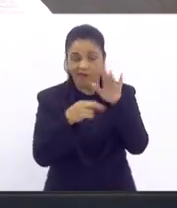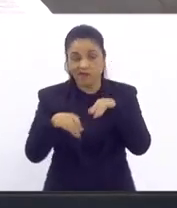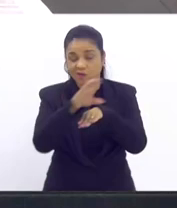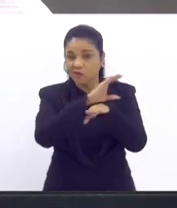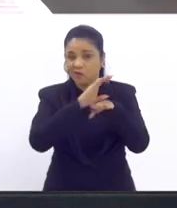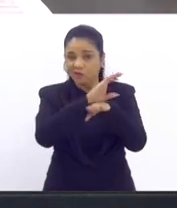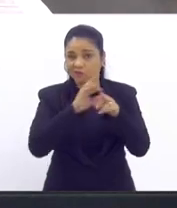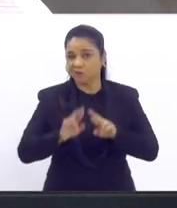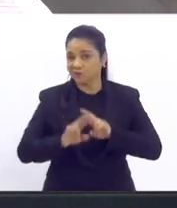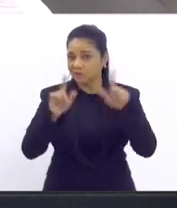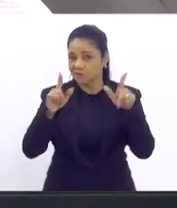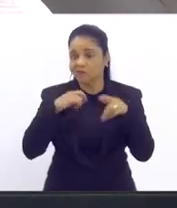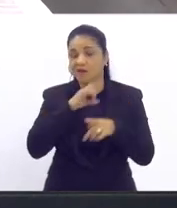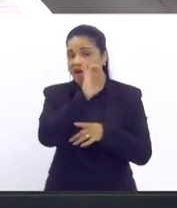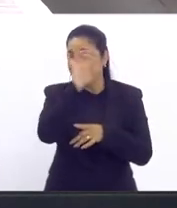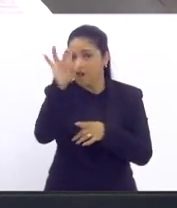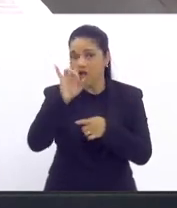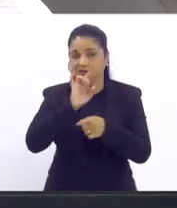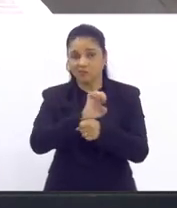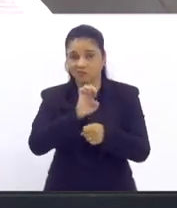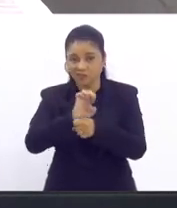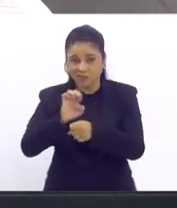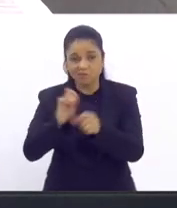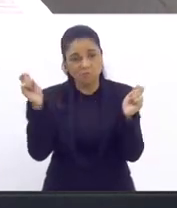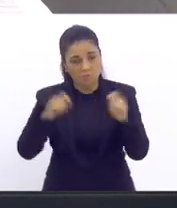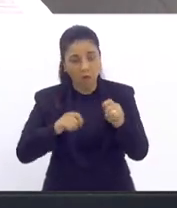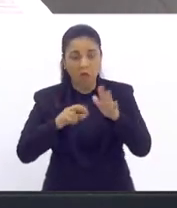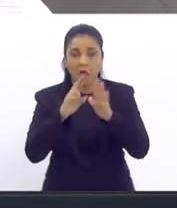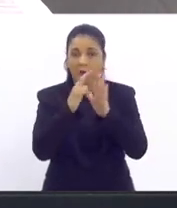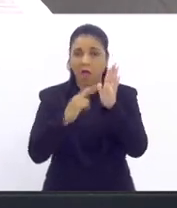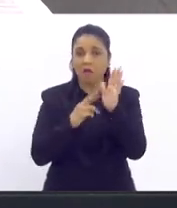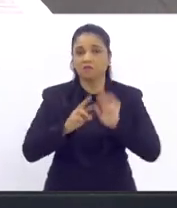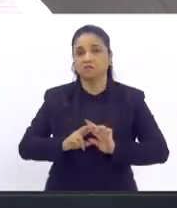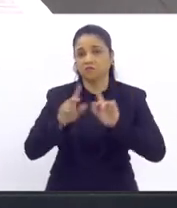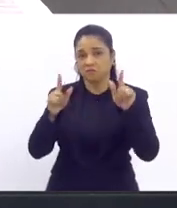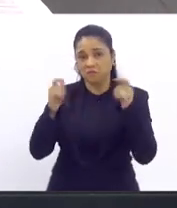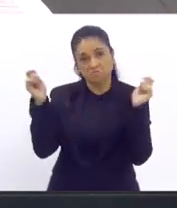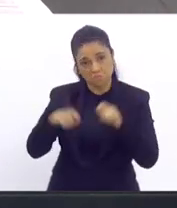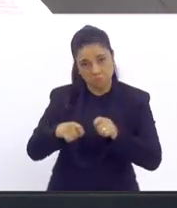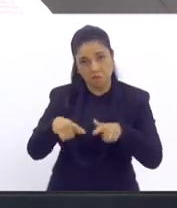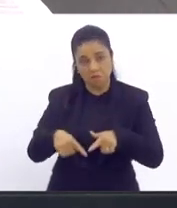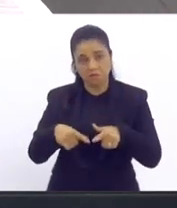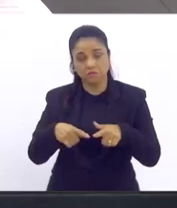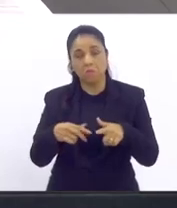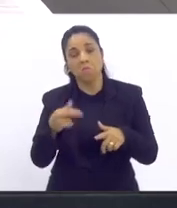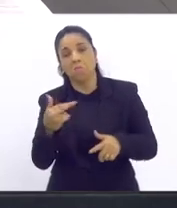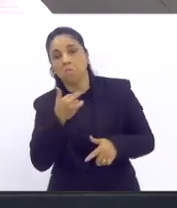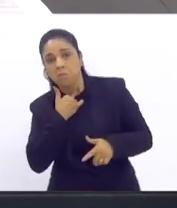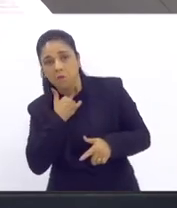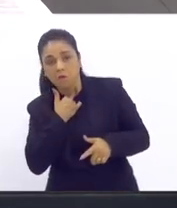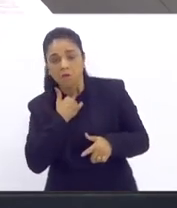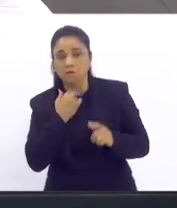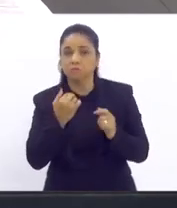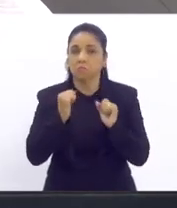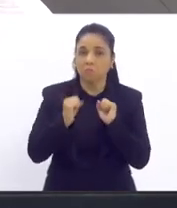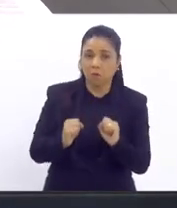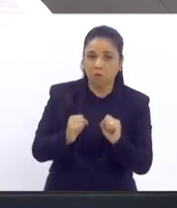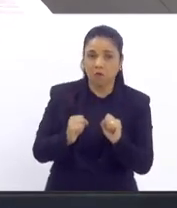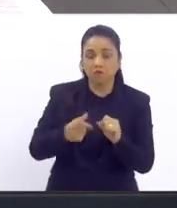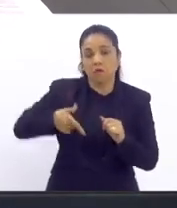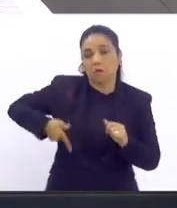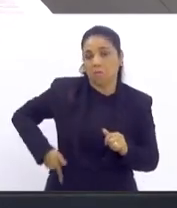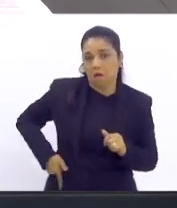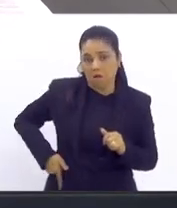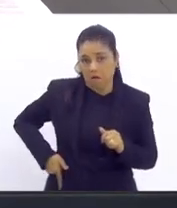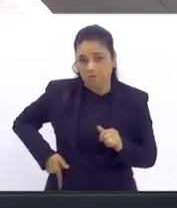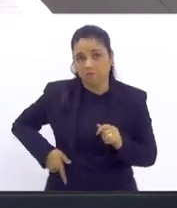estado pode montar uma regra determinar qual o tipo de categoria pode ou não andar nada então